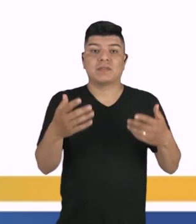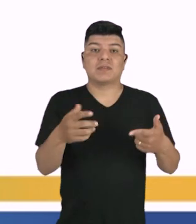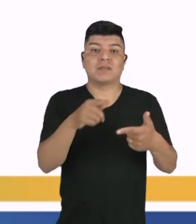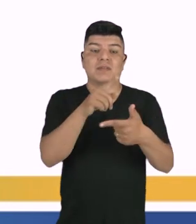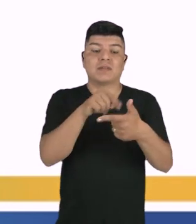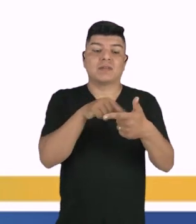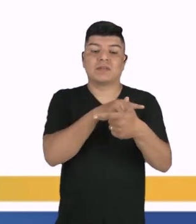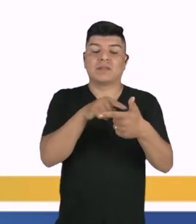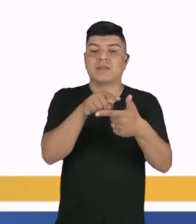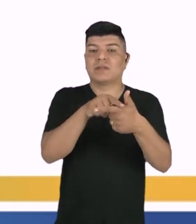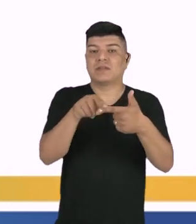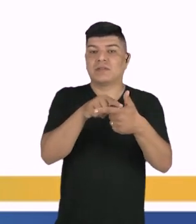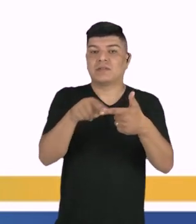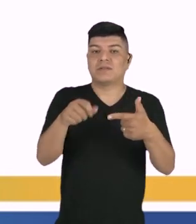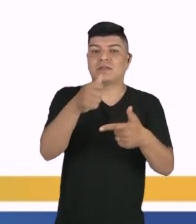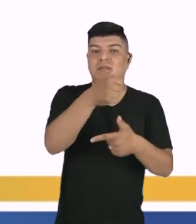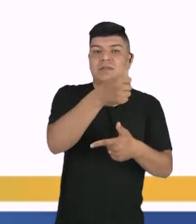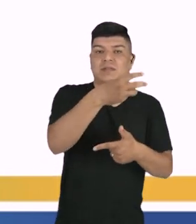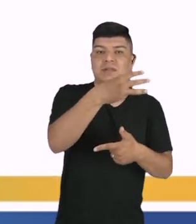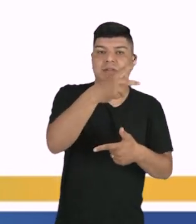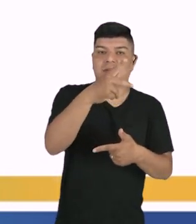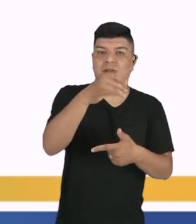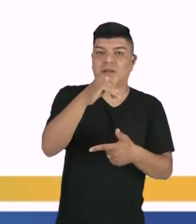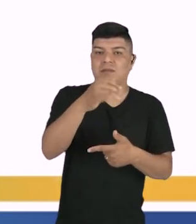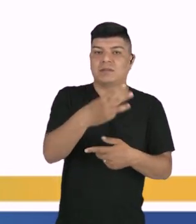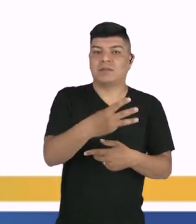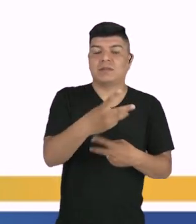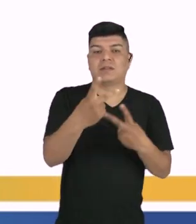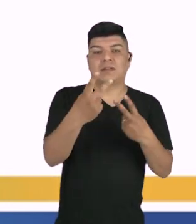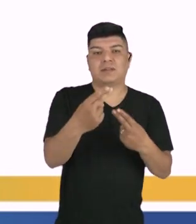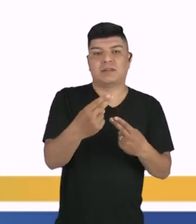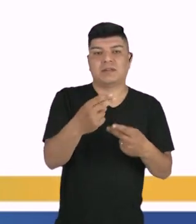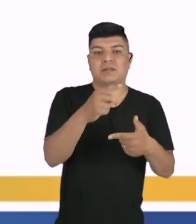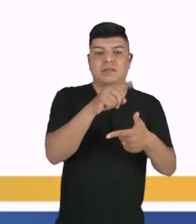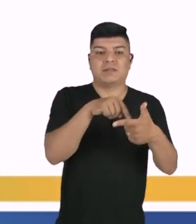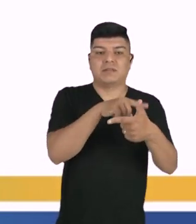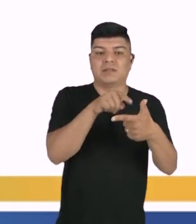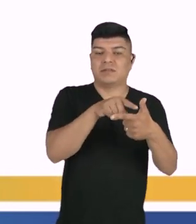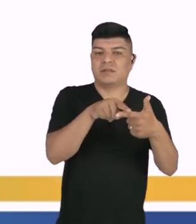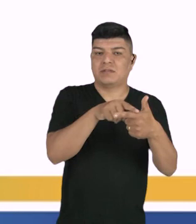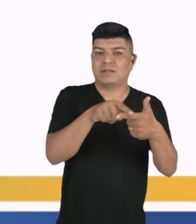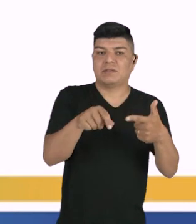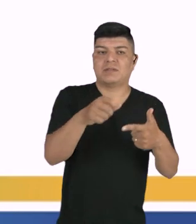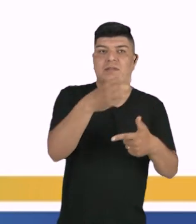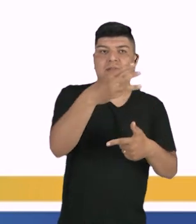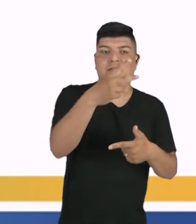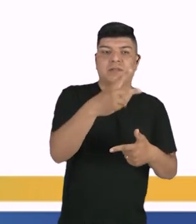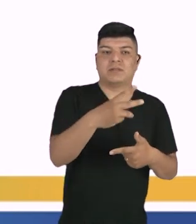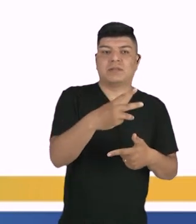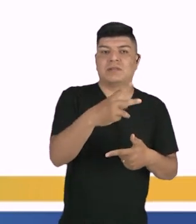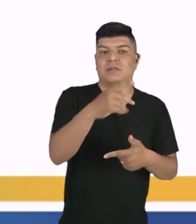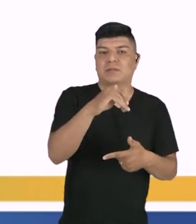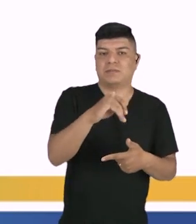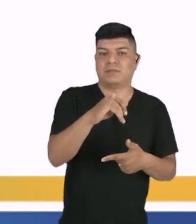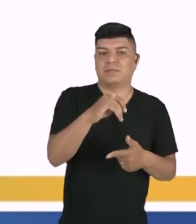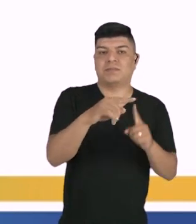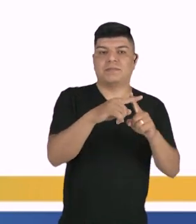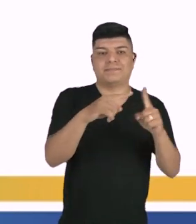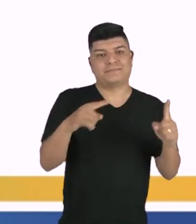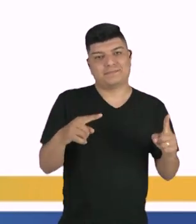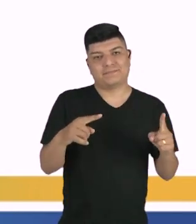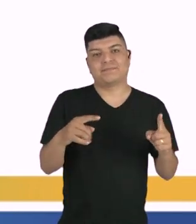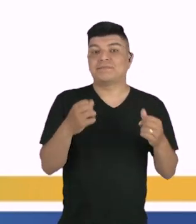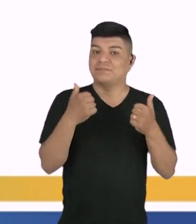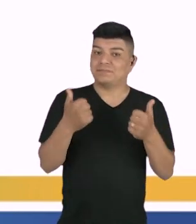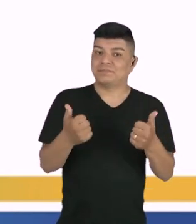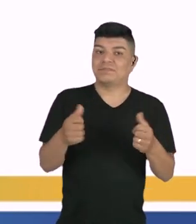de 13π sobre 3? É igual ao cosseno de π sobre 3, que é meio. Ah, que